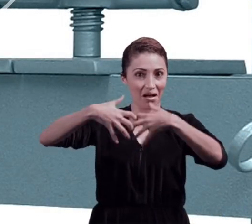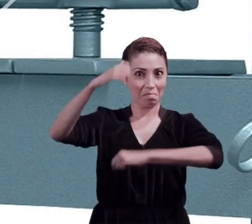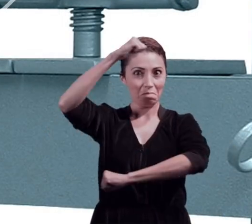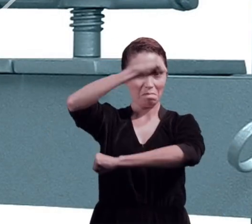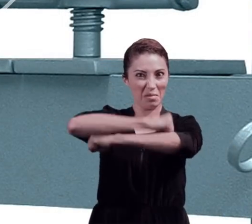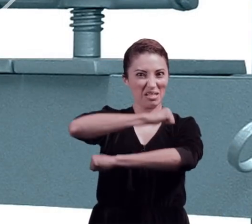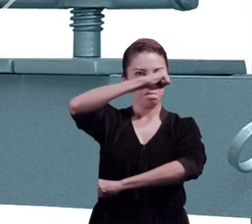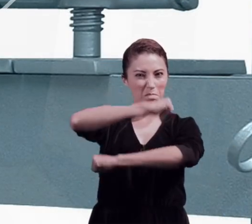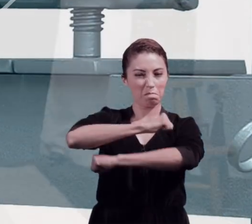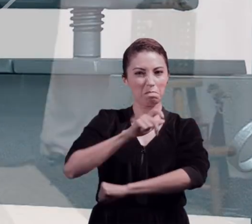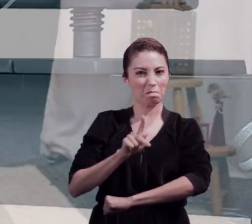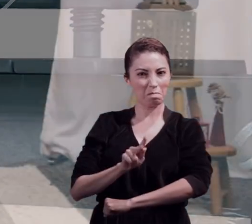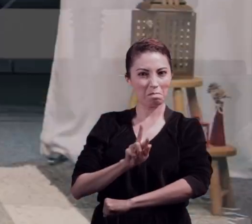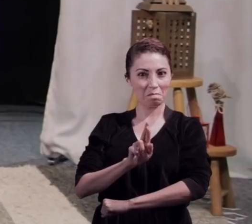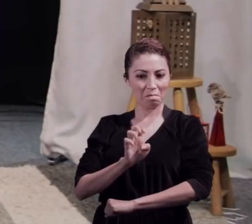Esta máquina,